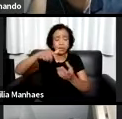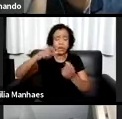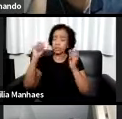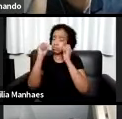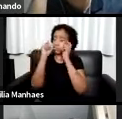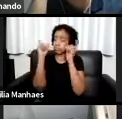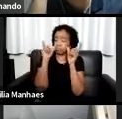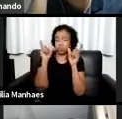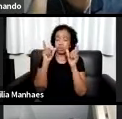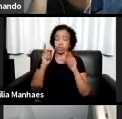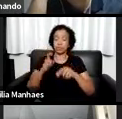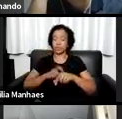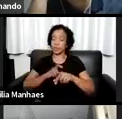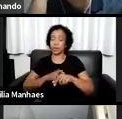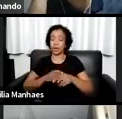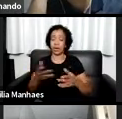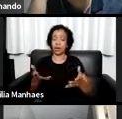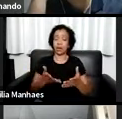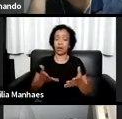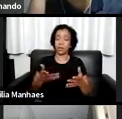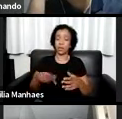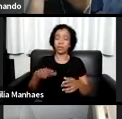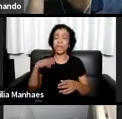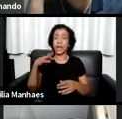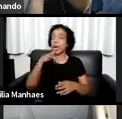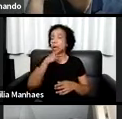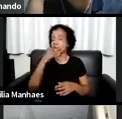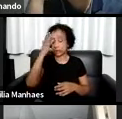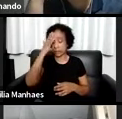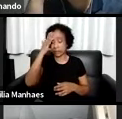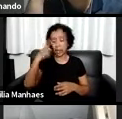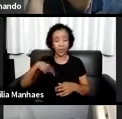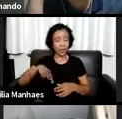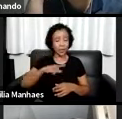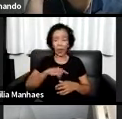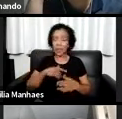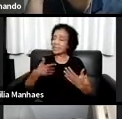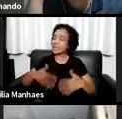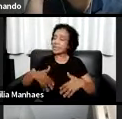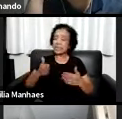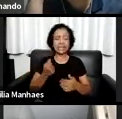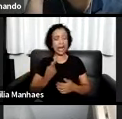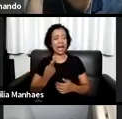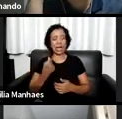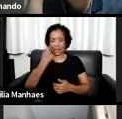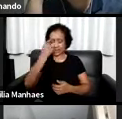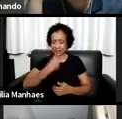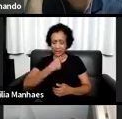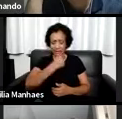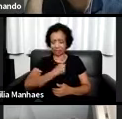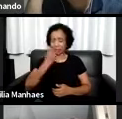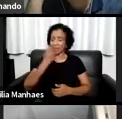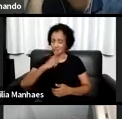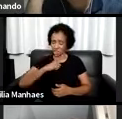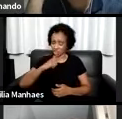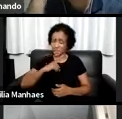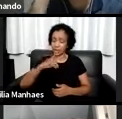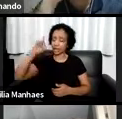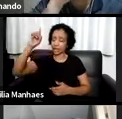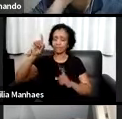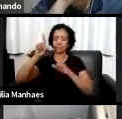Neste momento, ó Pai querido, precisamos reconhecer a nossa dependência do Senhor, as nossas fraquezas, e por isso,